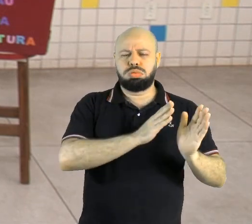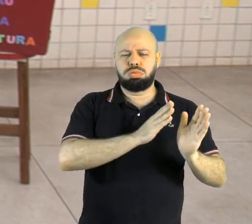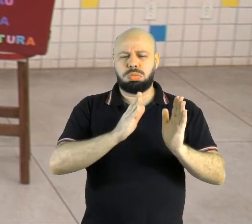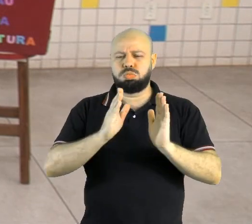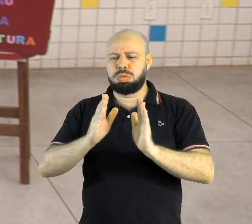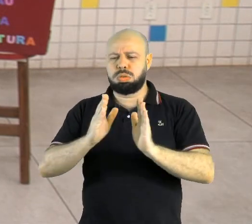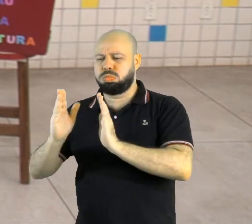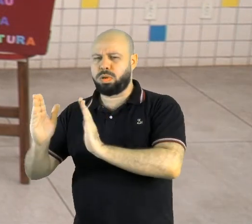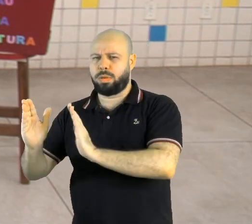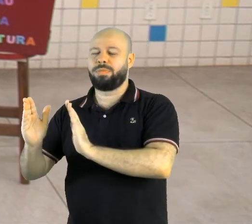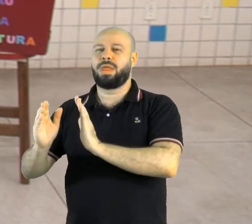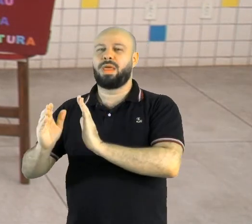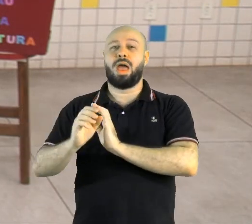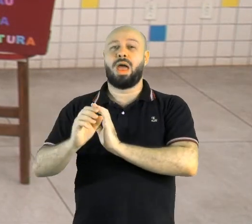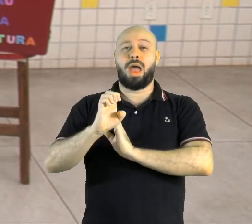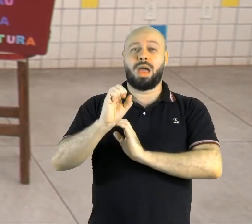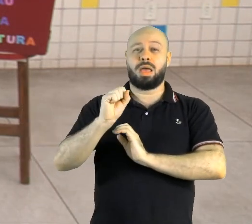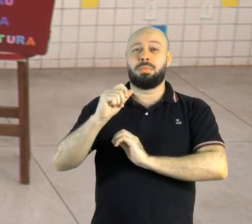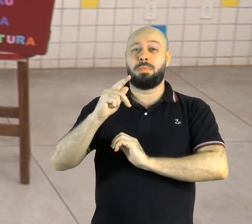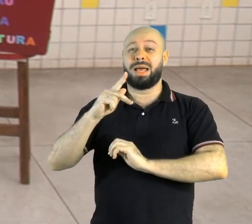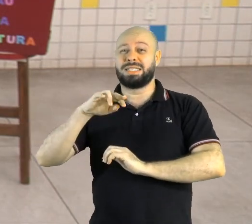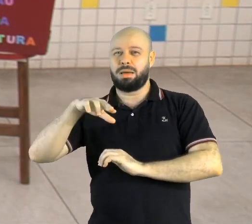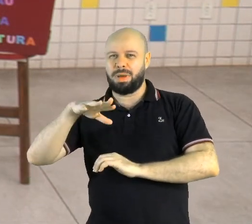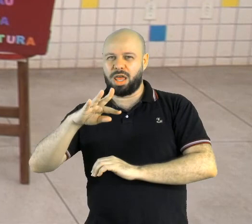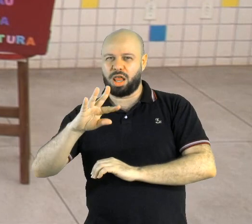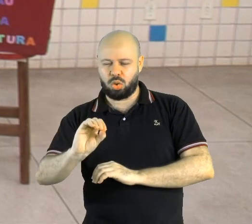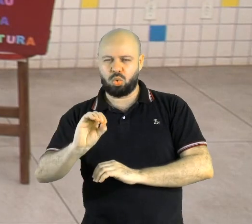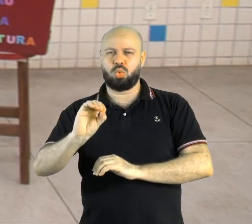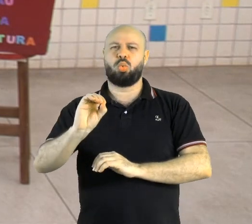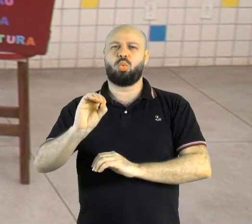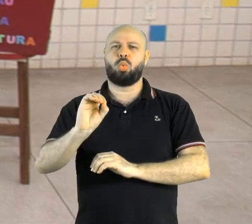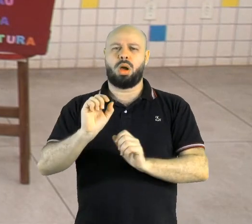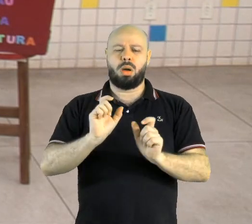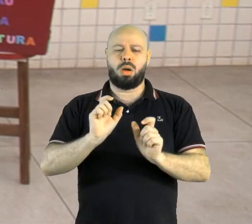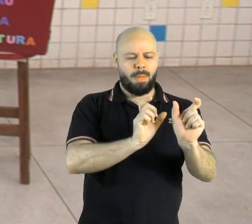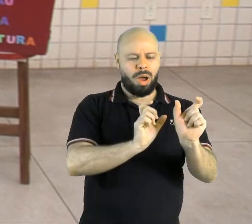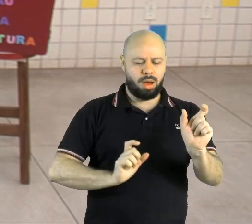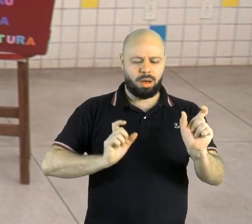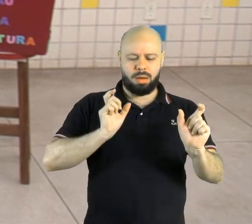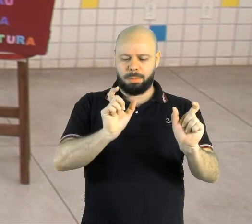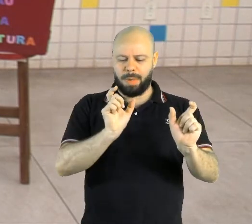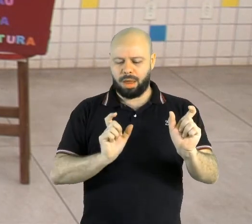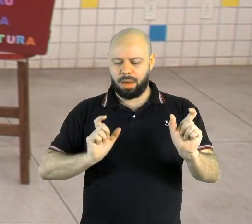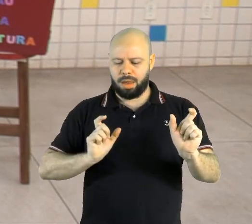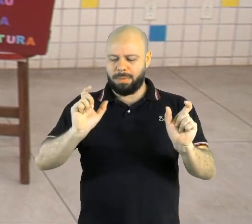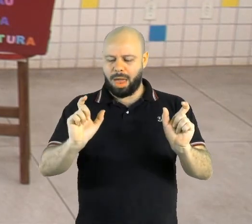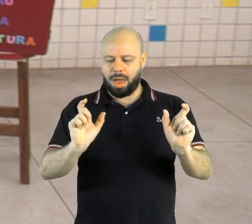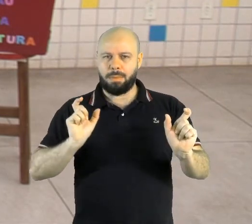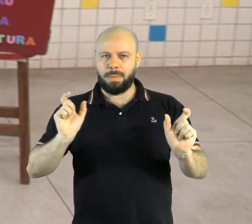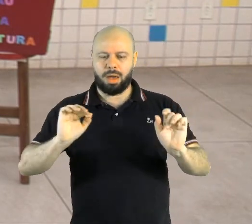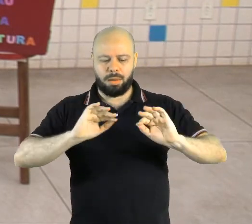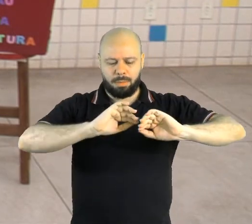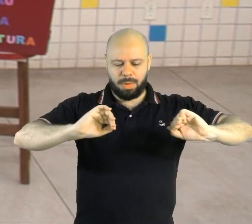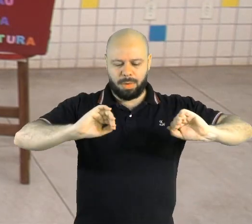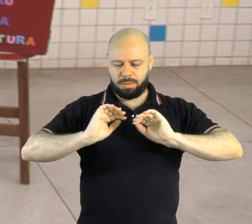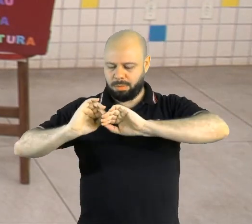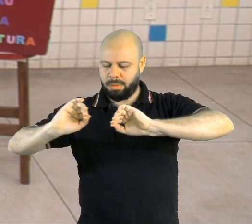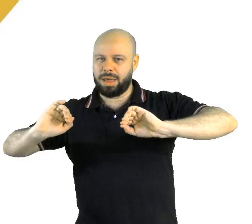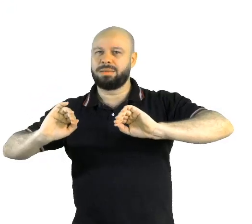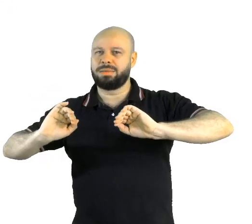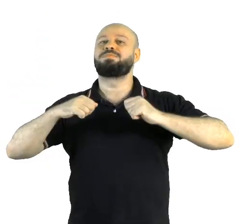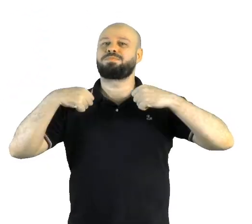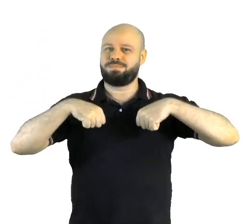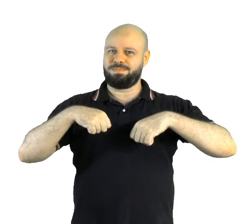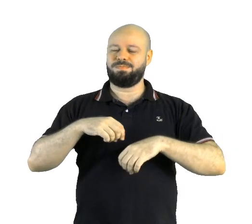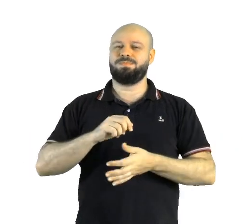cada palavra é uma unidade do texto. E eu preciso escrever separando, certo? Então,